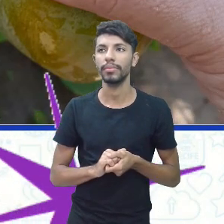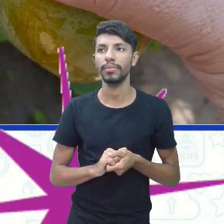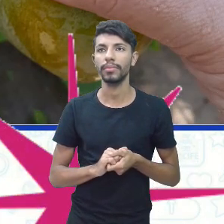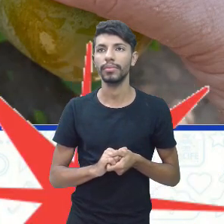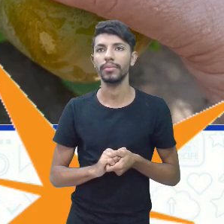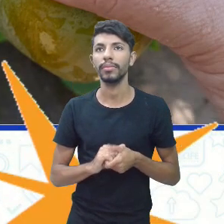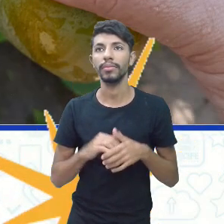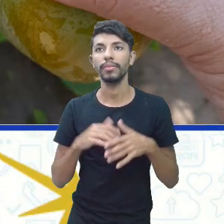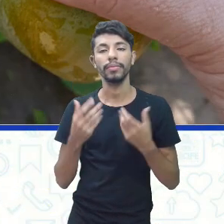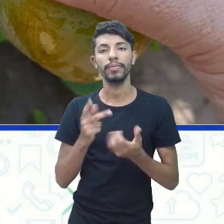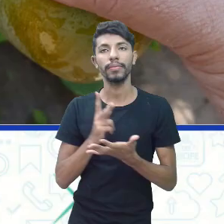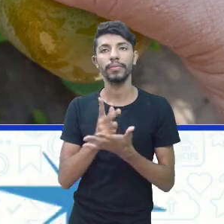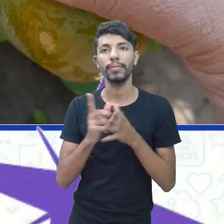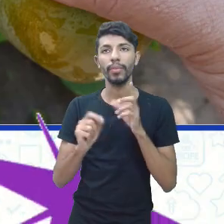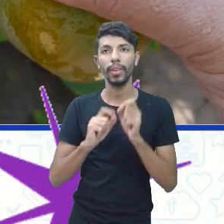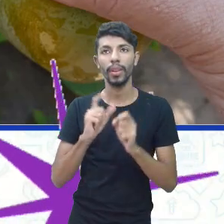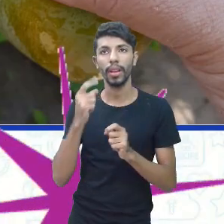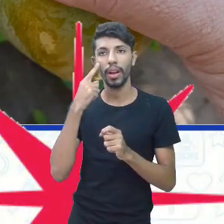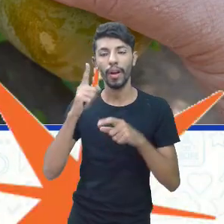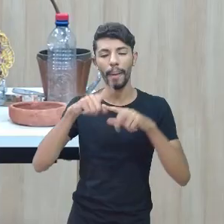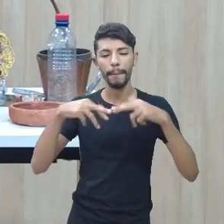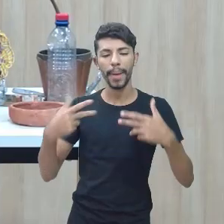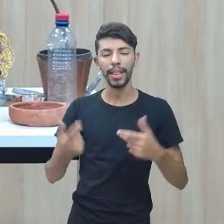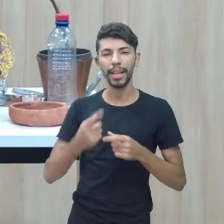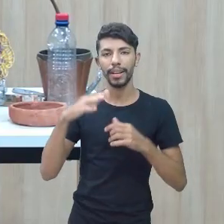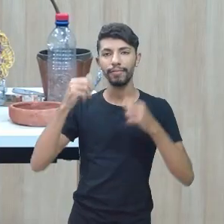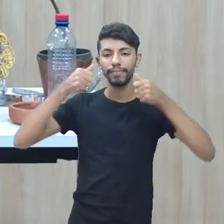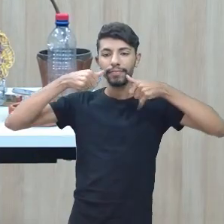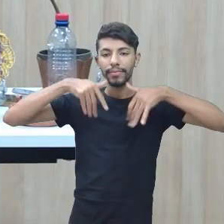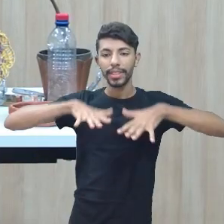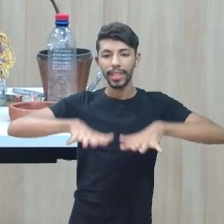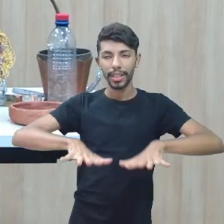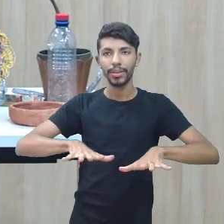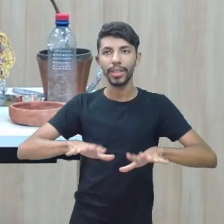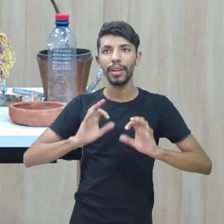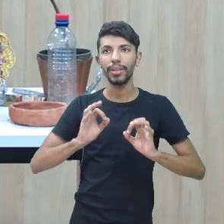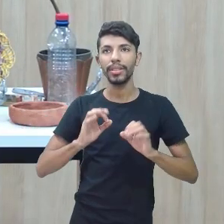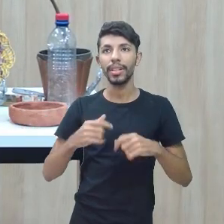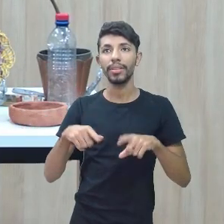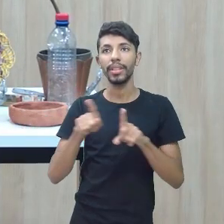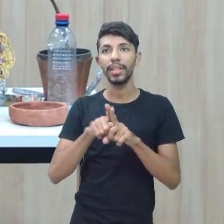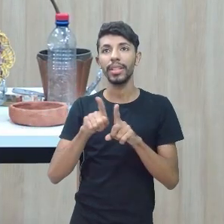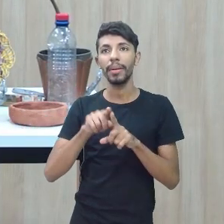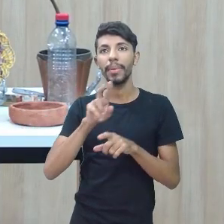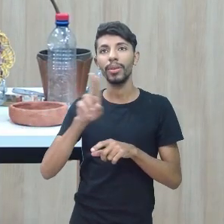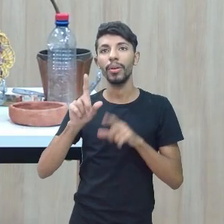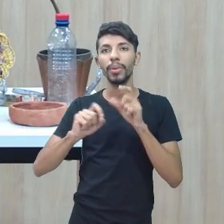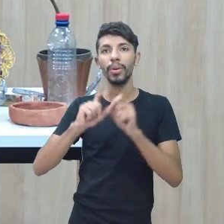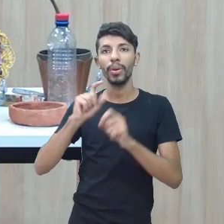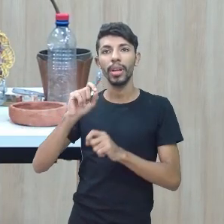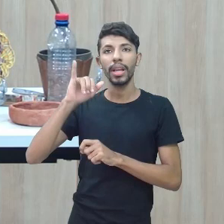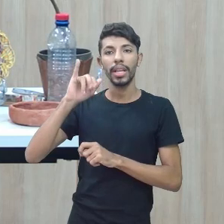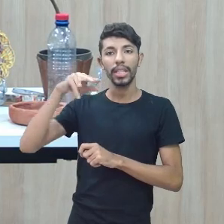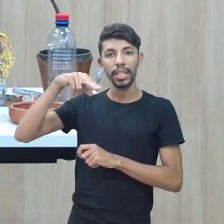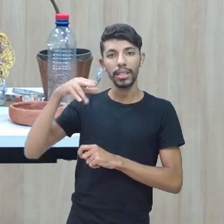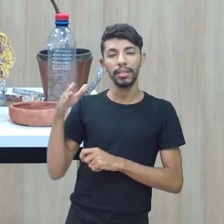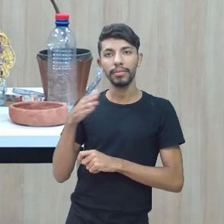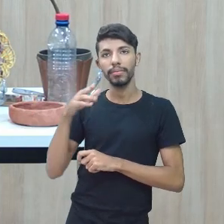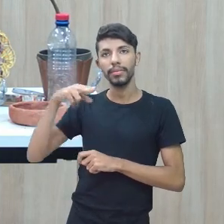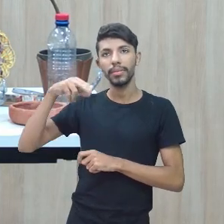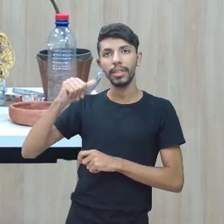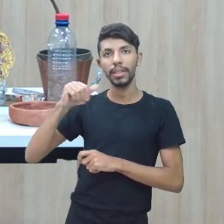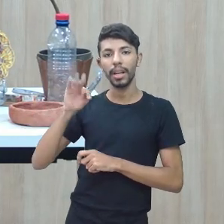a vocês o material natural, também conhecido como in natura, né? Aqui, pessoal,